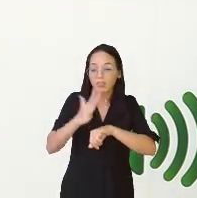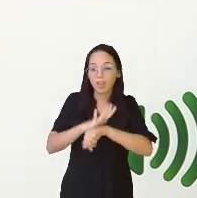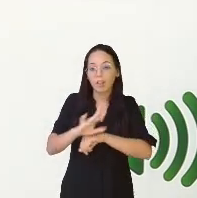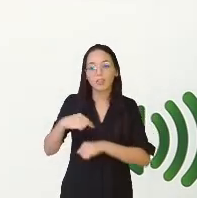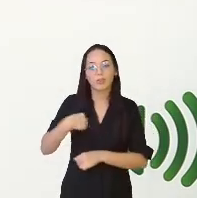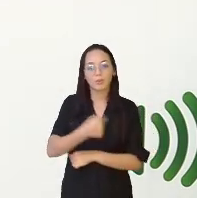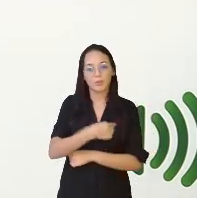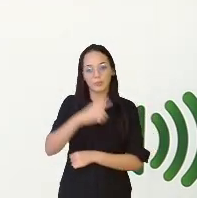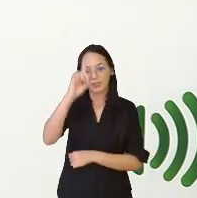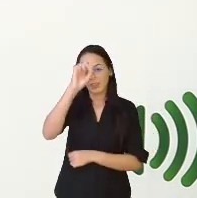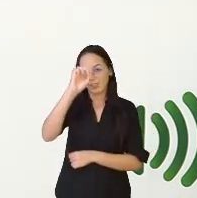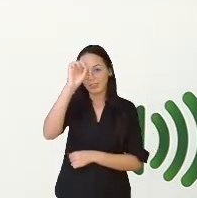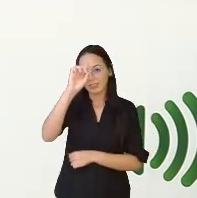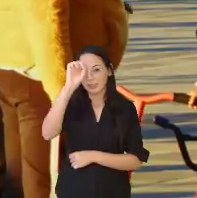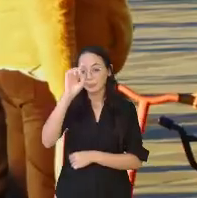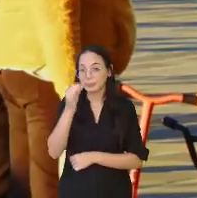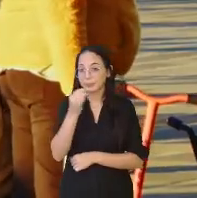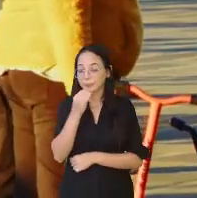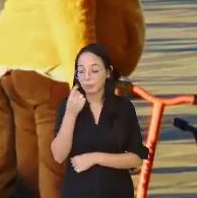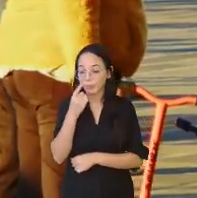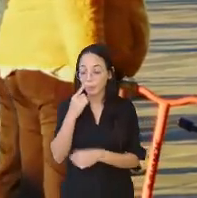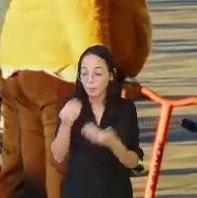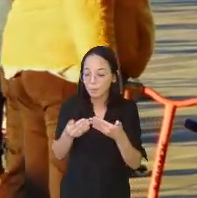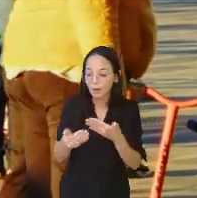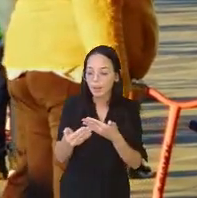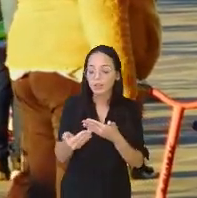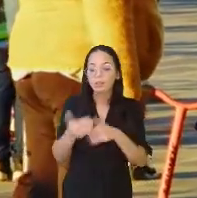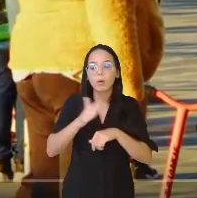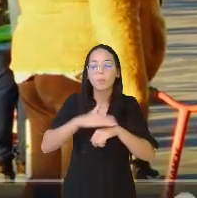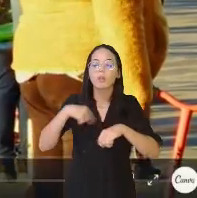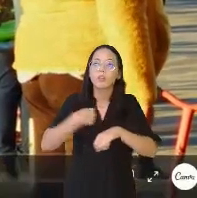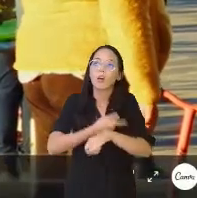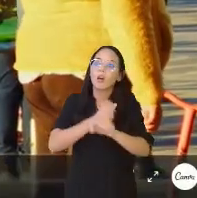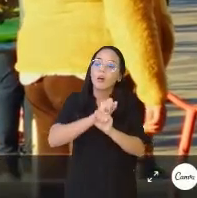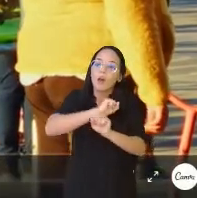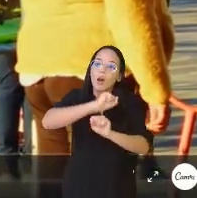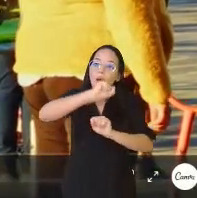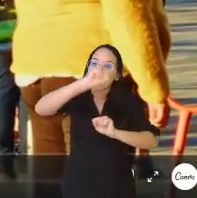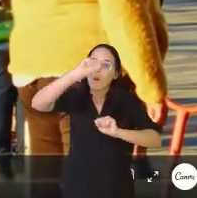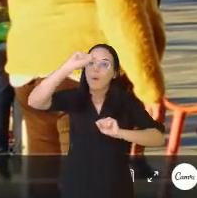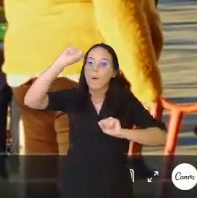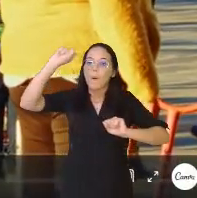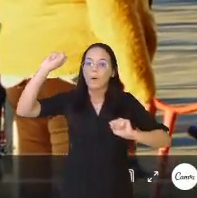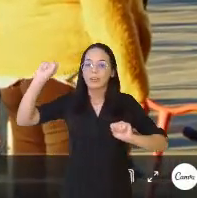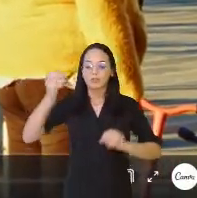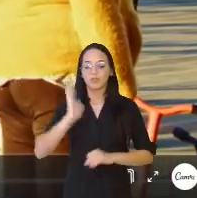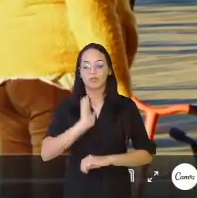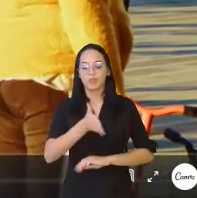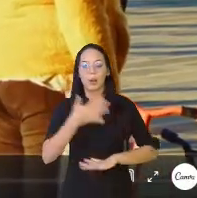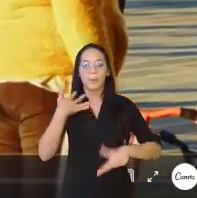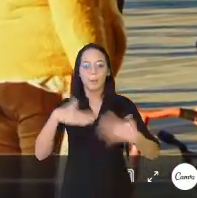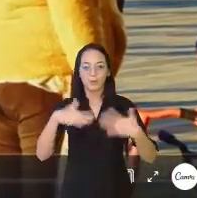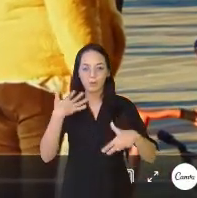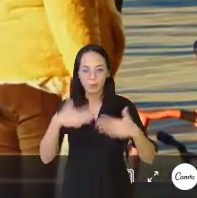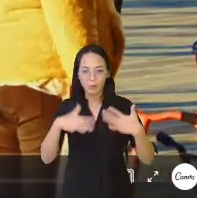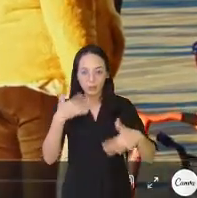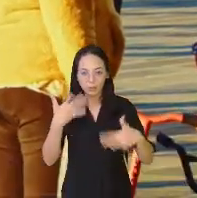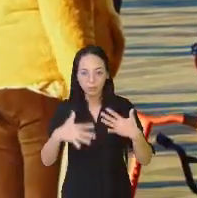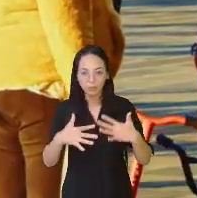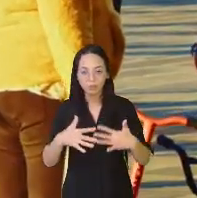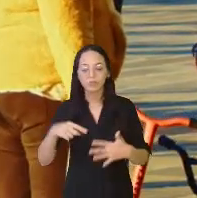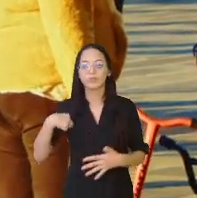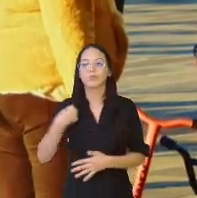no nosso dia a dia. A partir do momento que a gente acorda, a gente já está se movendo, a gente já